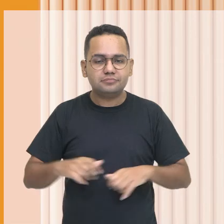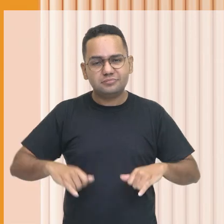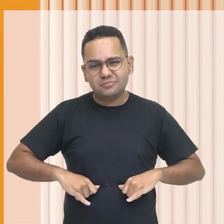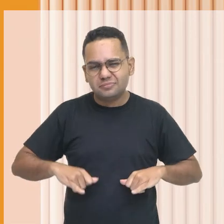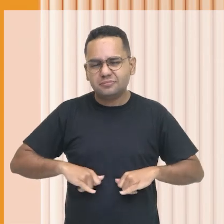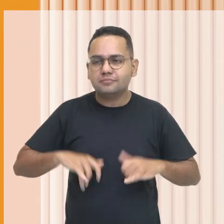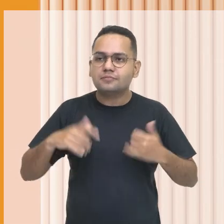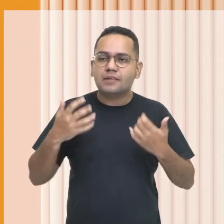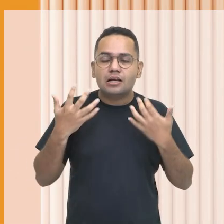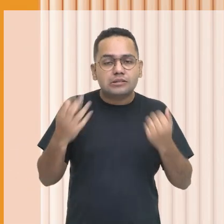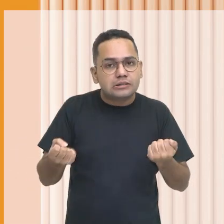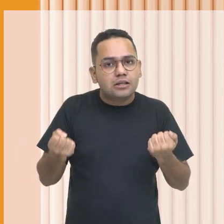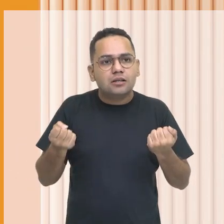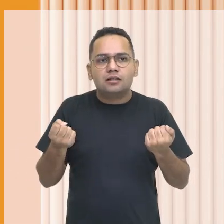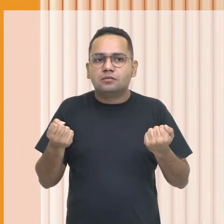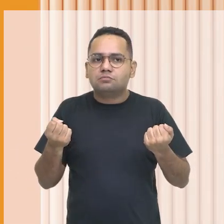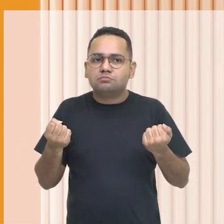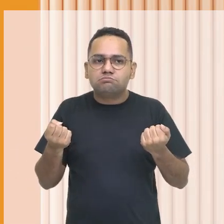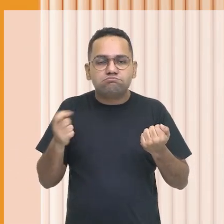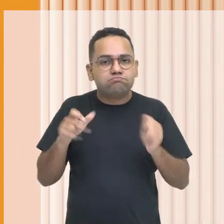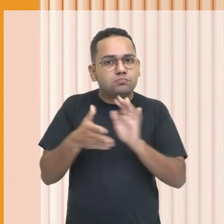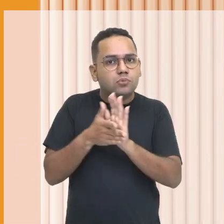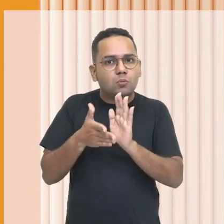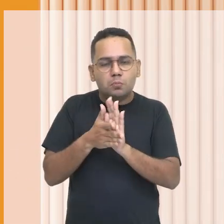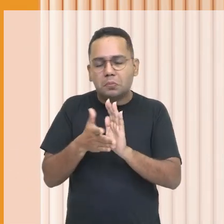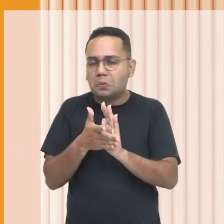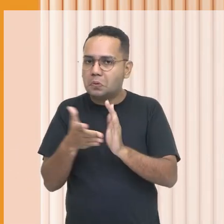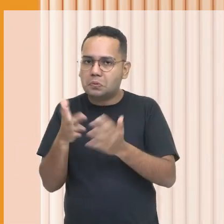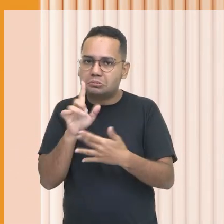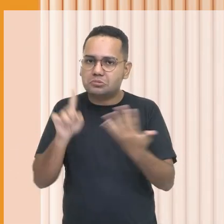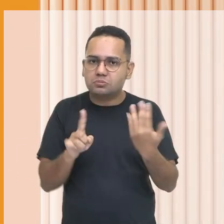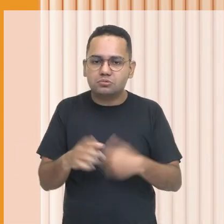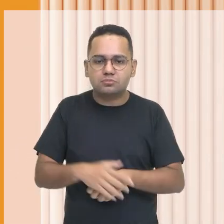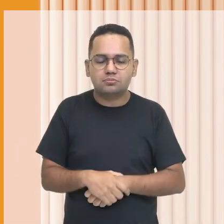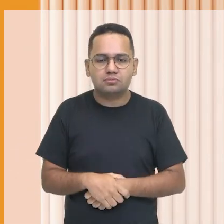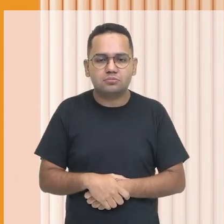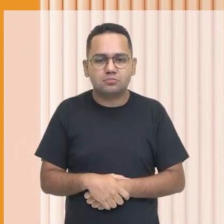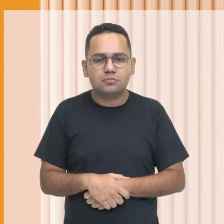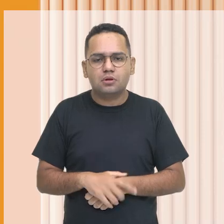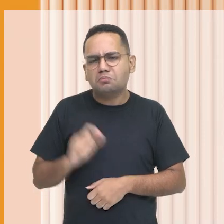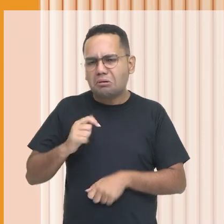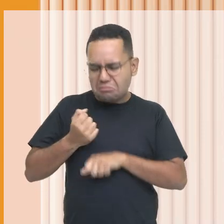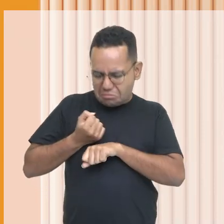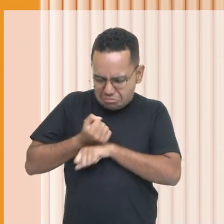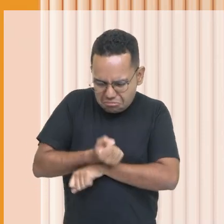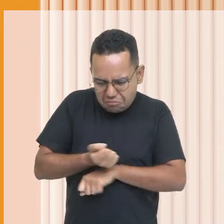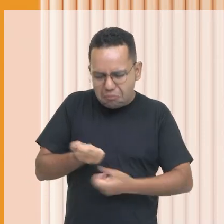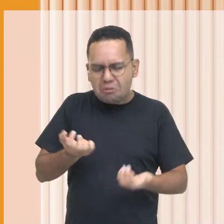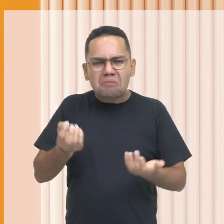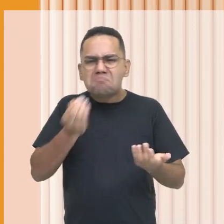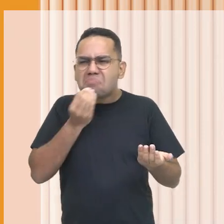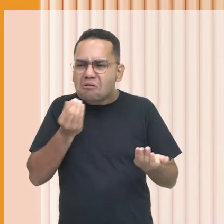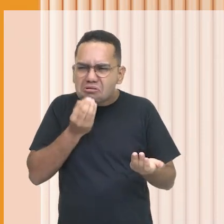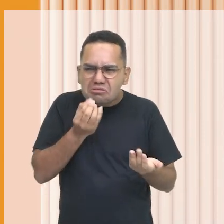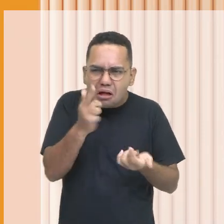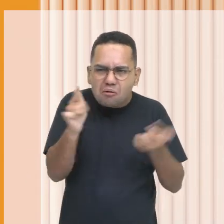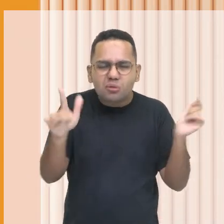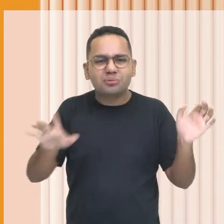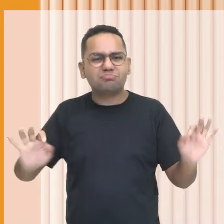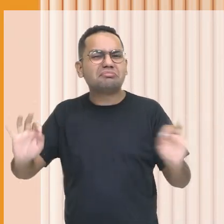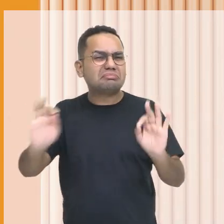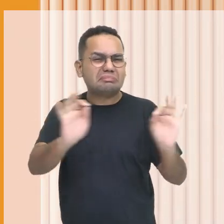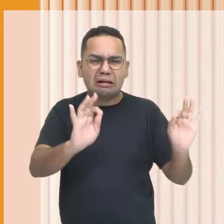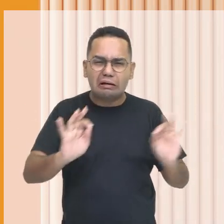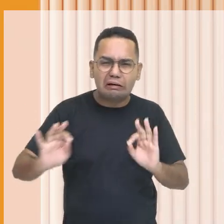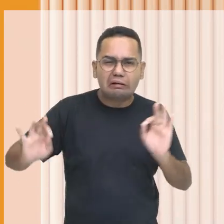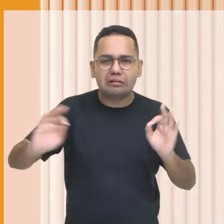desse tipo. Por quê? Porque muitas vezes se veem acuados e sem uma outra opção, não tem acesso a uma boa educação,